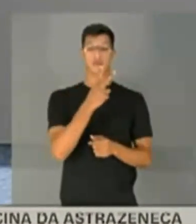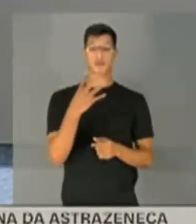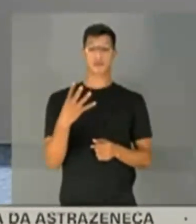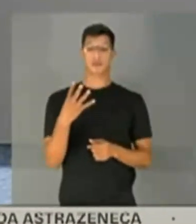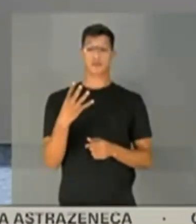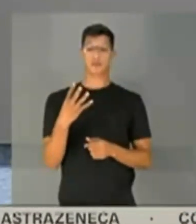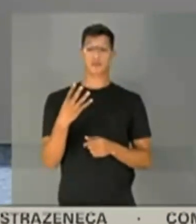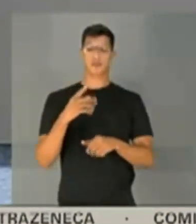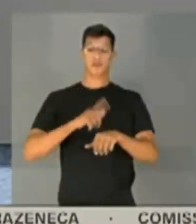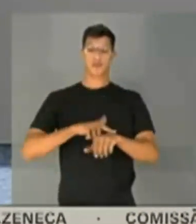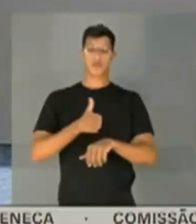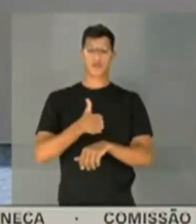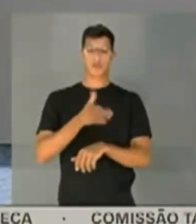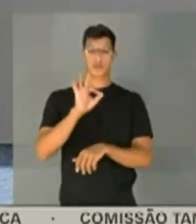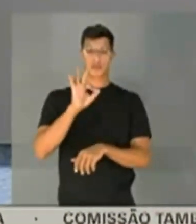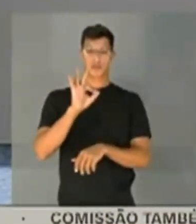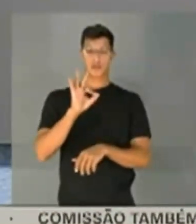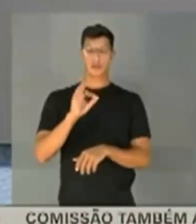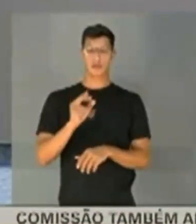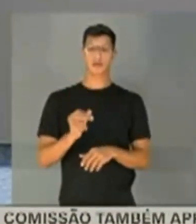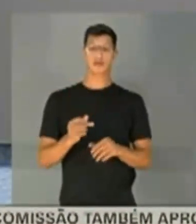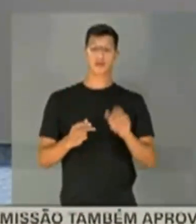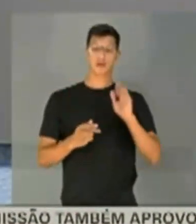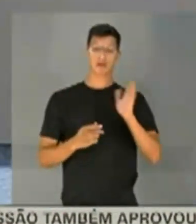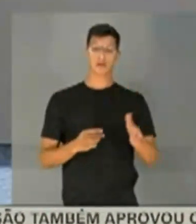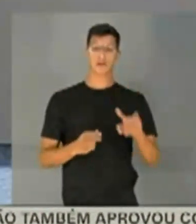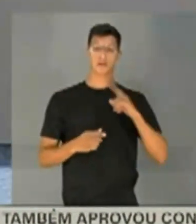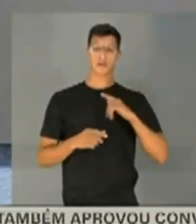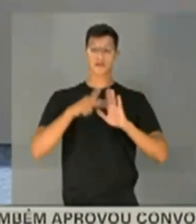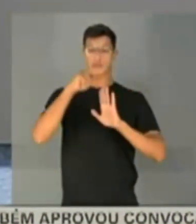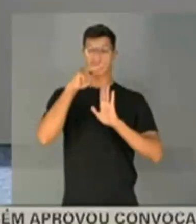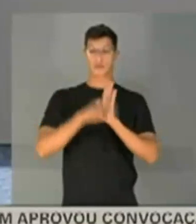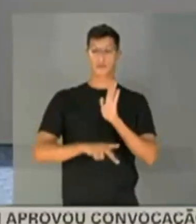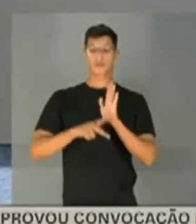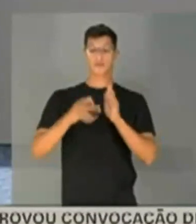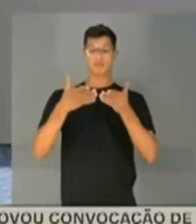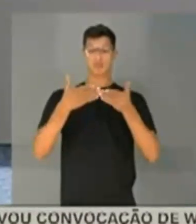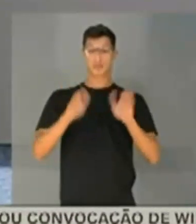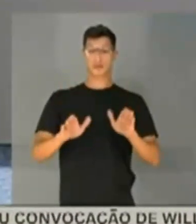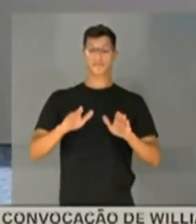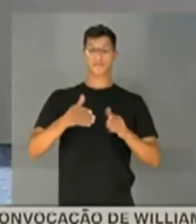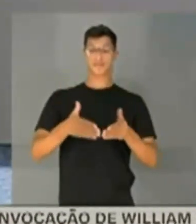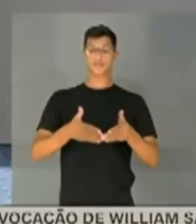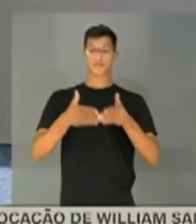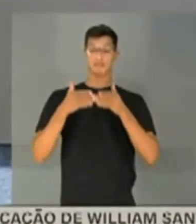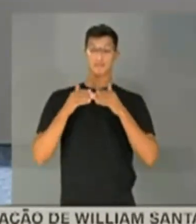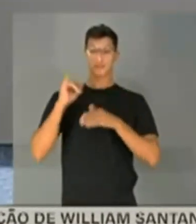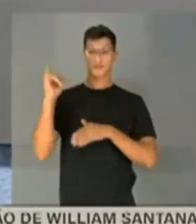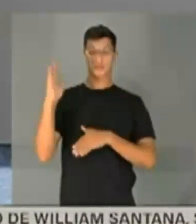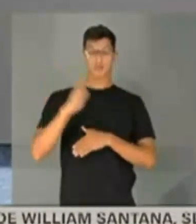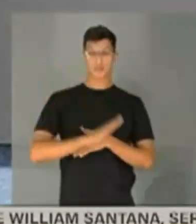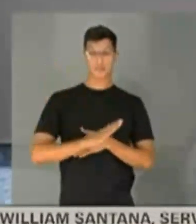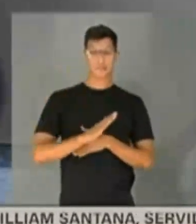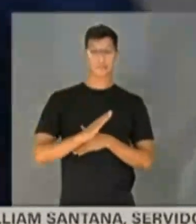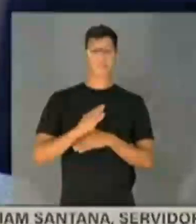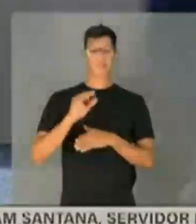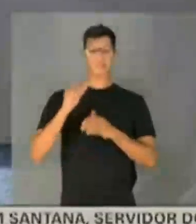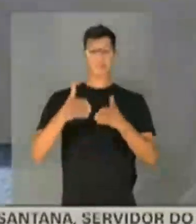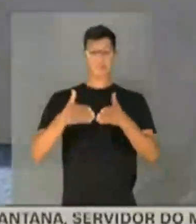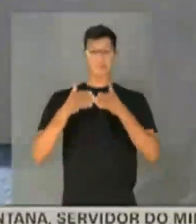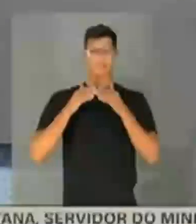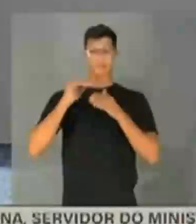24, às 10 horas da manhã, já está protocolado e aberta uma licença de importação. A licença